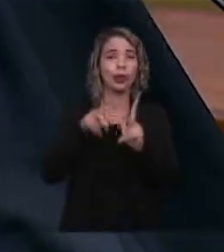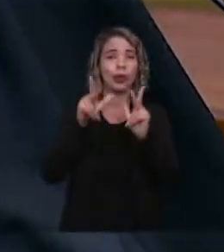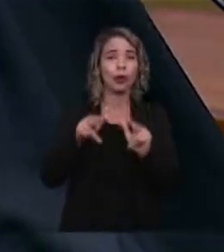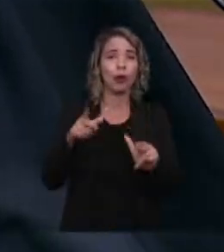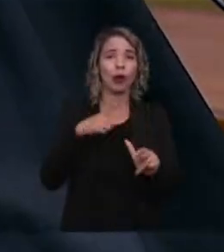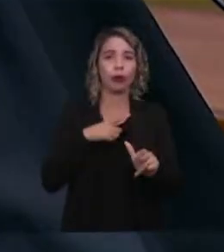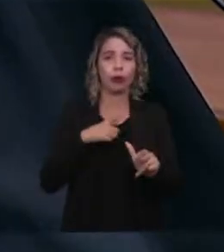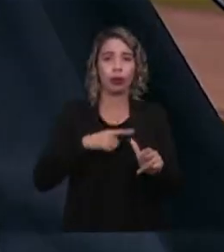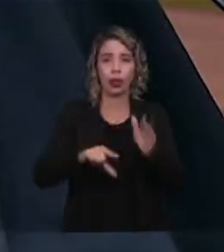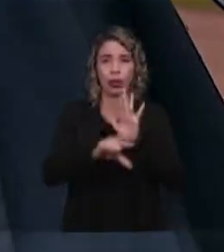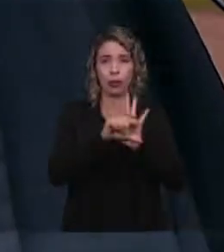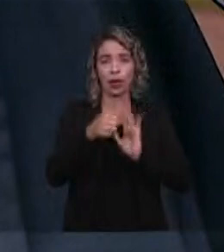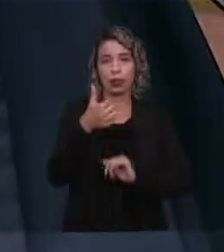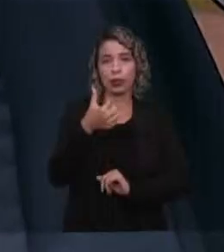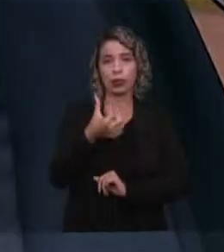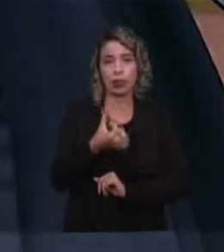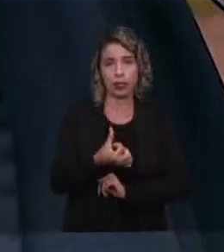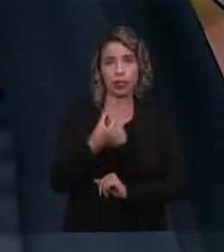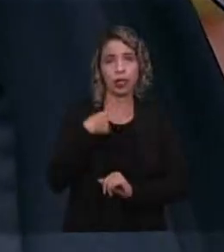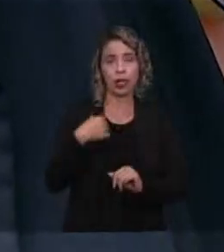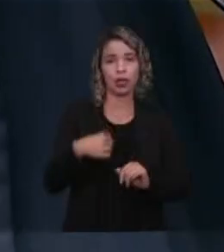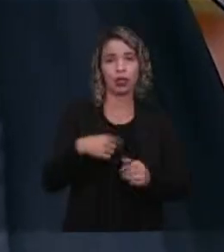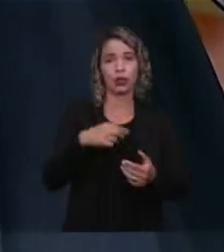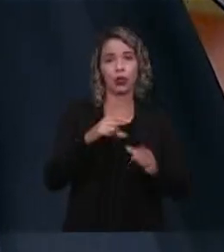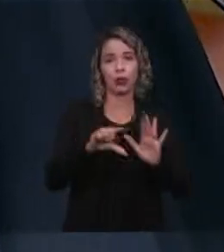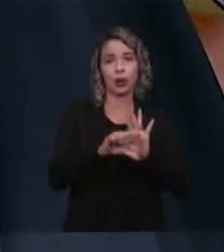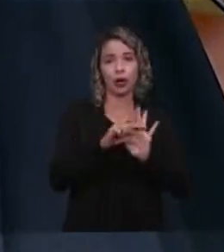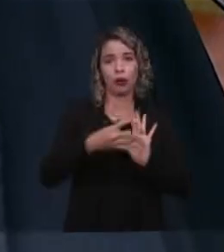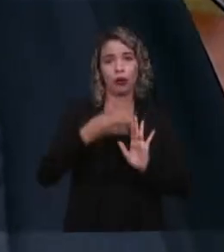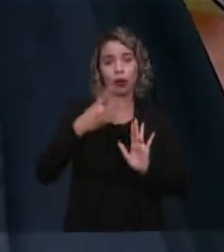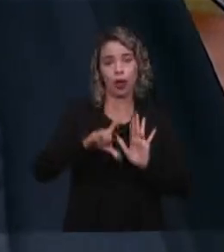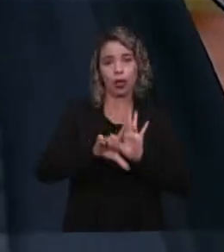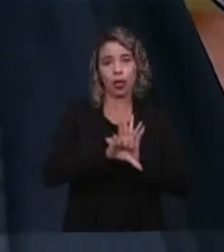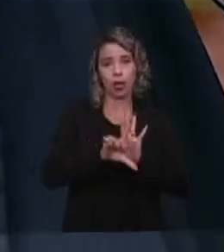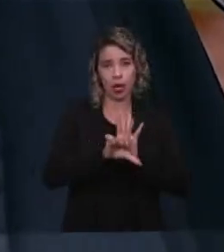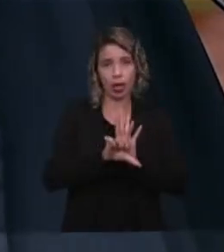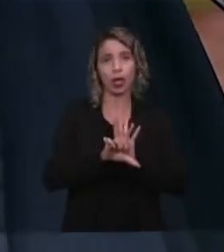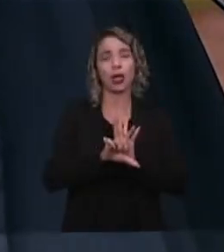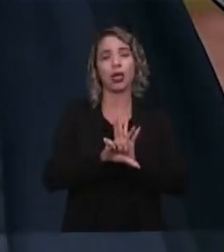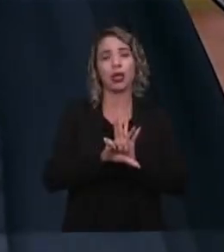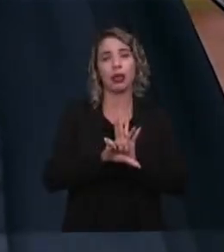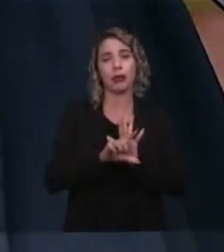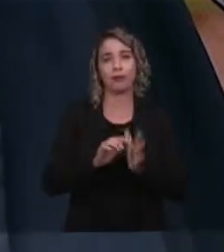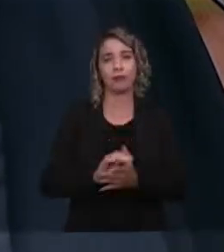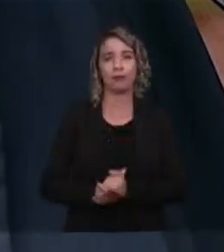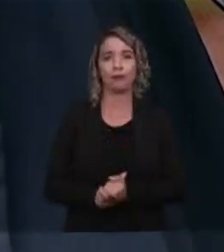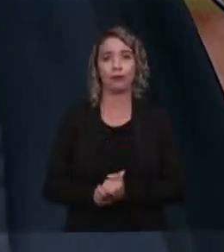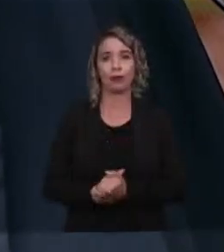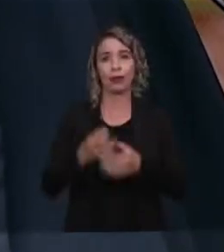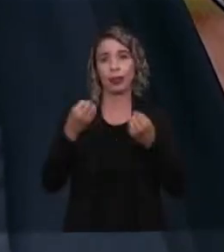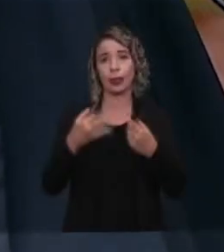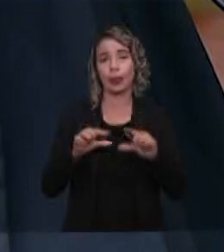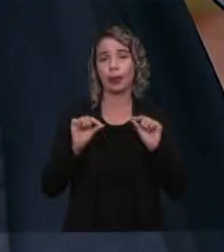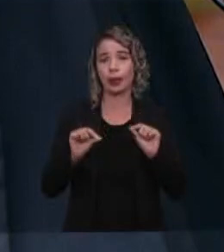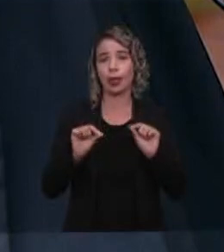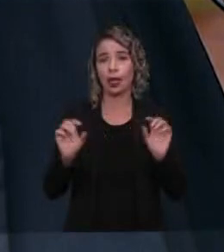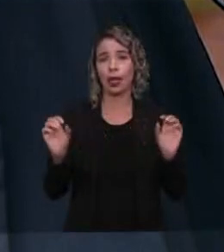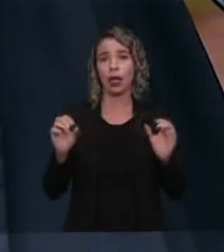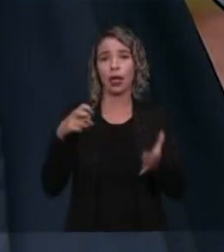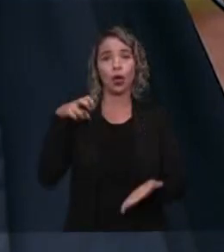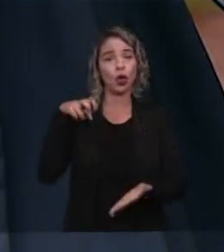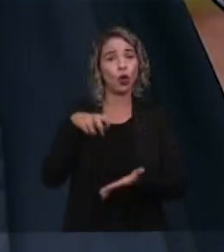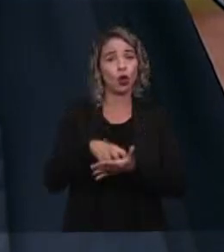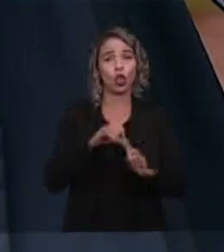previsão contida no parágrafo 16 do artigo 4º da Lei 12.850 de 2013, que diz que nenhuma sentença condenatória